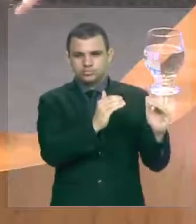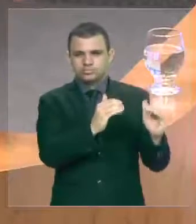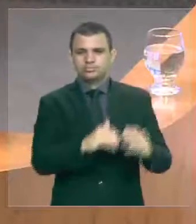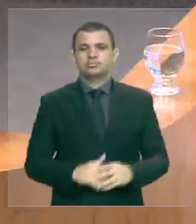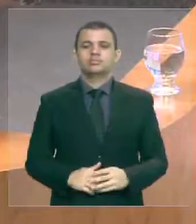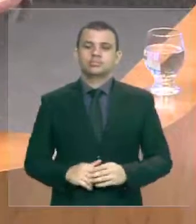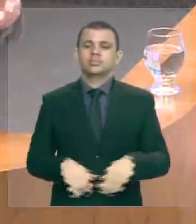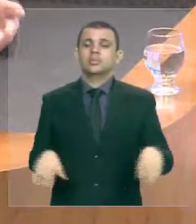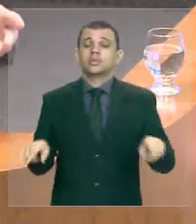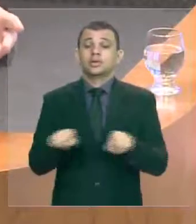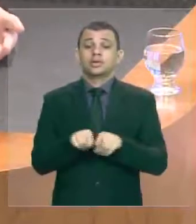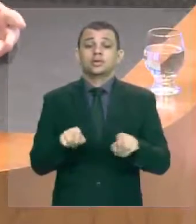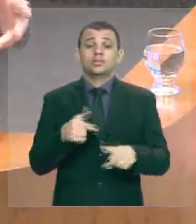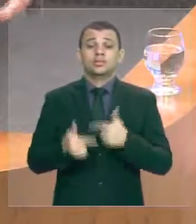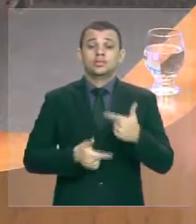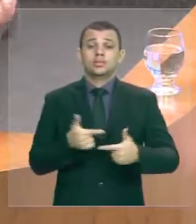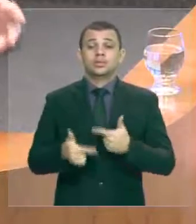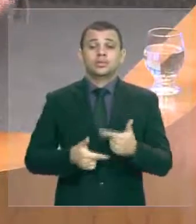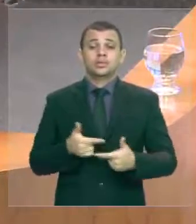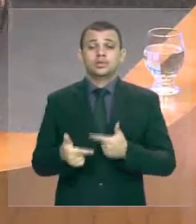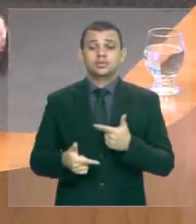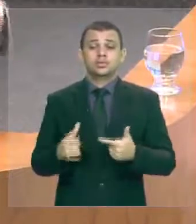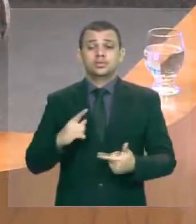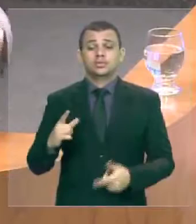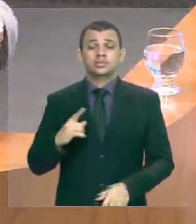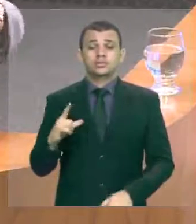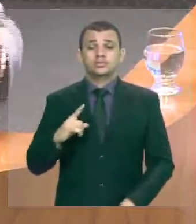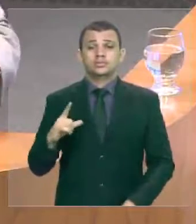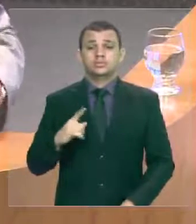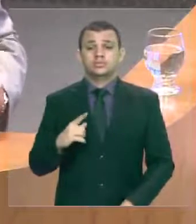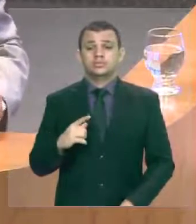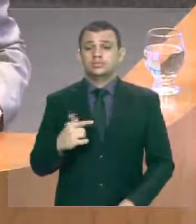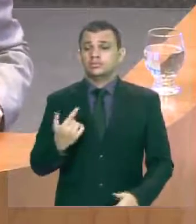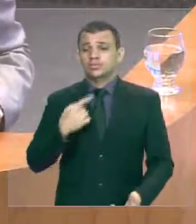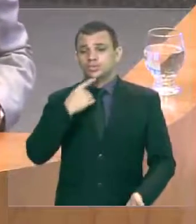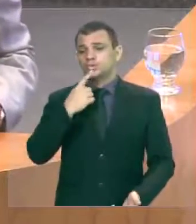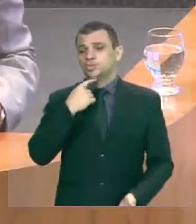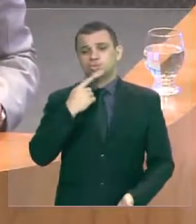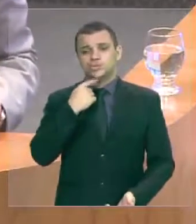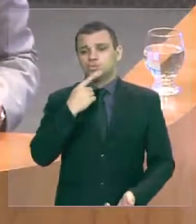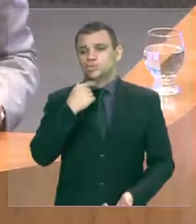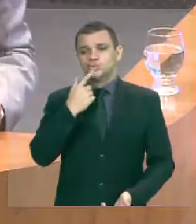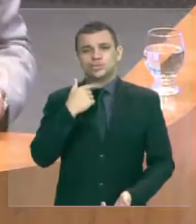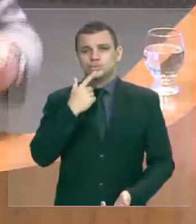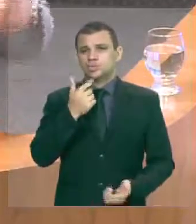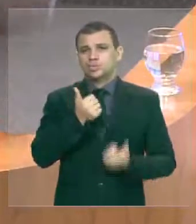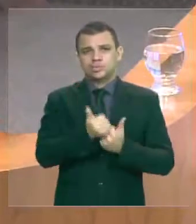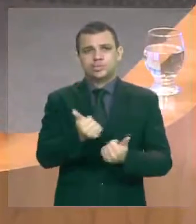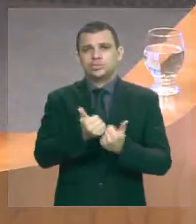um serviço totalmente ineficiente,